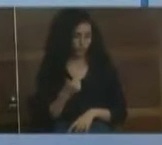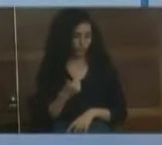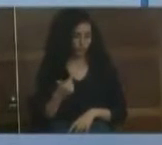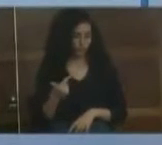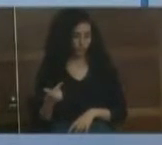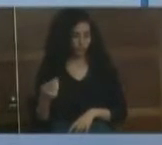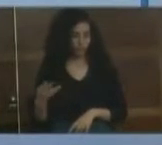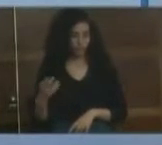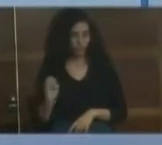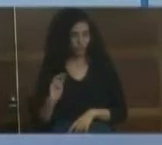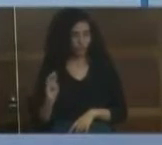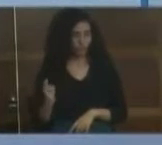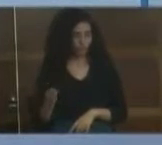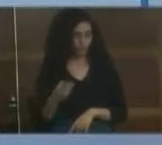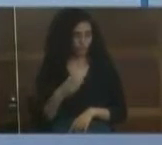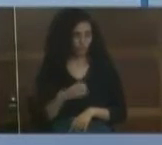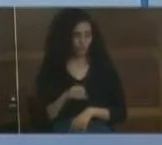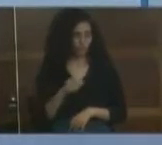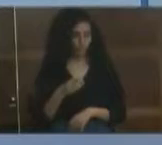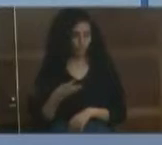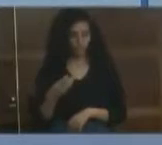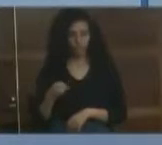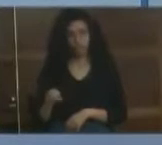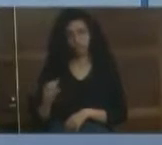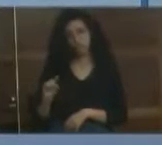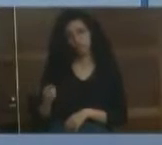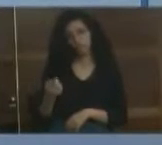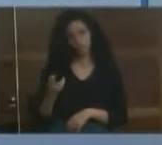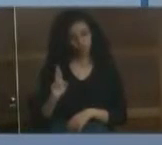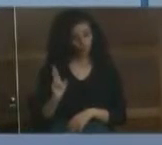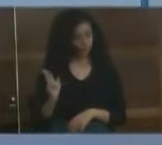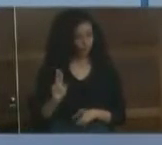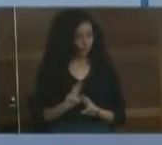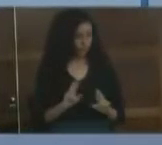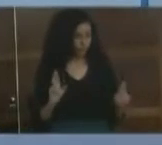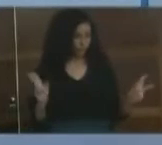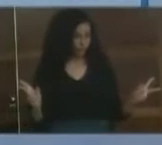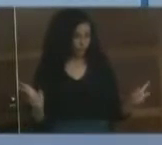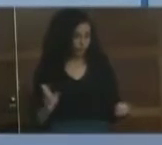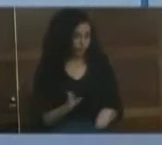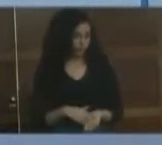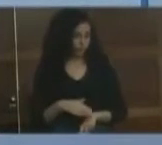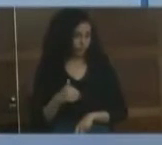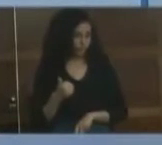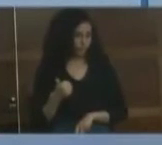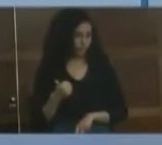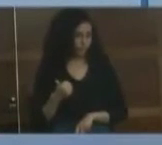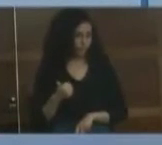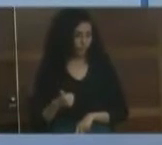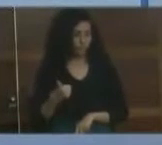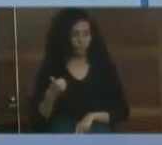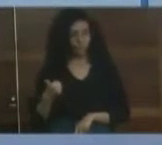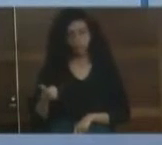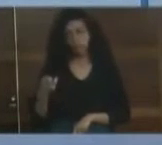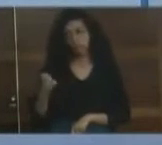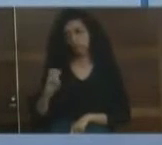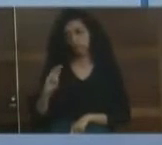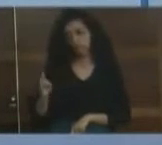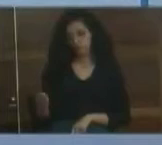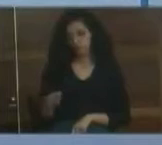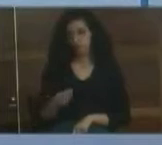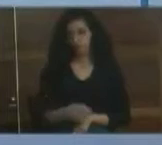de 224 milhões 939 r$1000 diferença a maior de 115 milhões